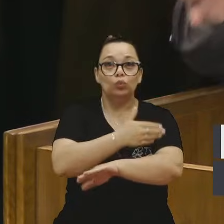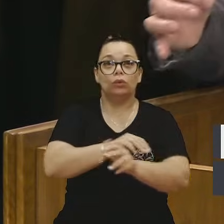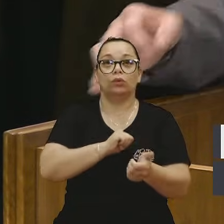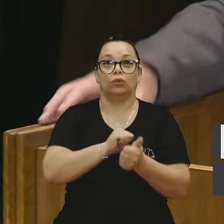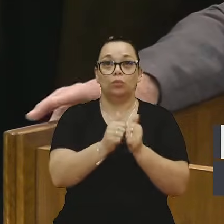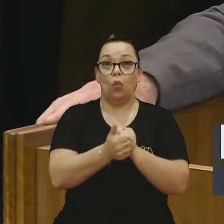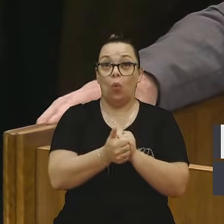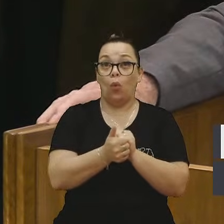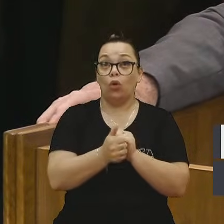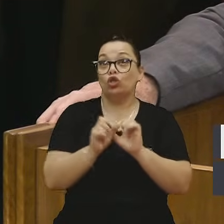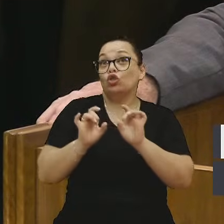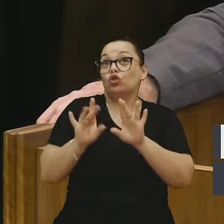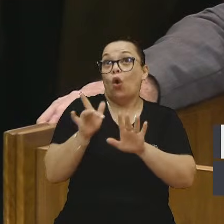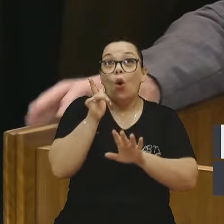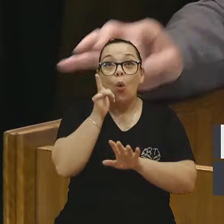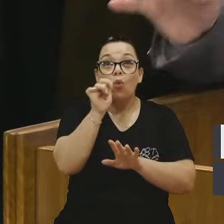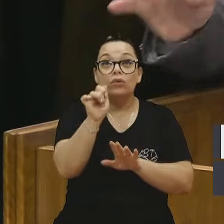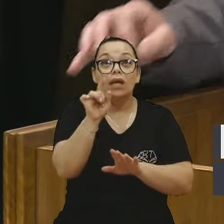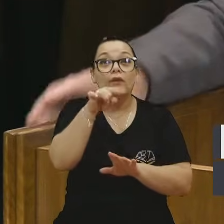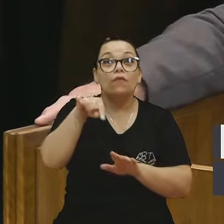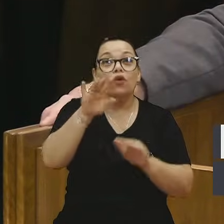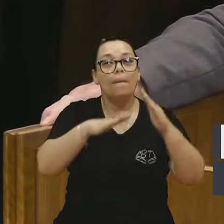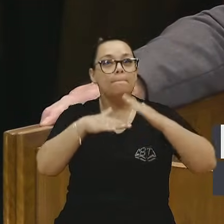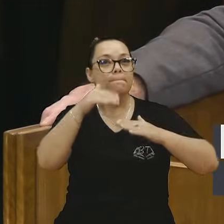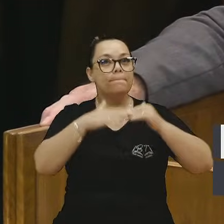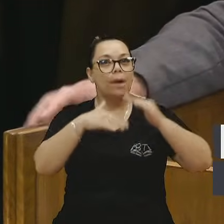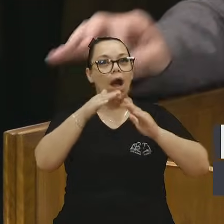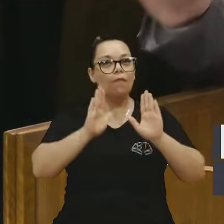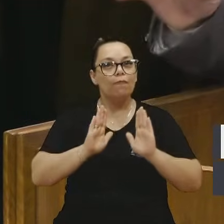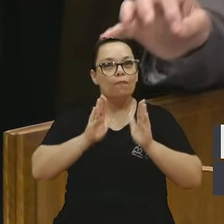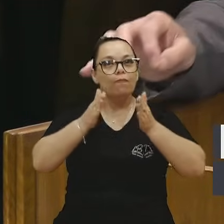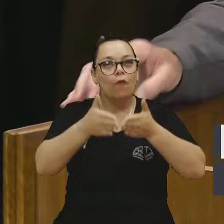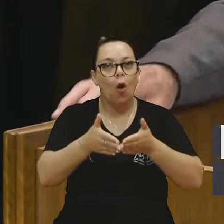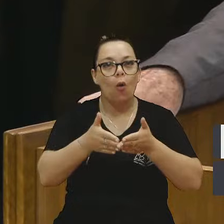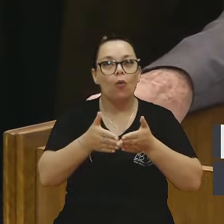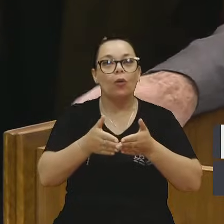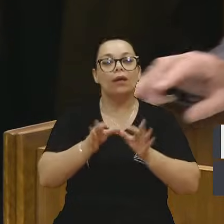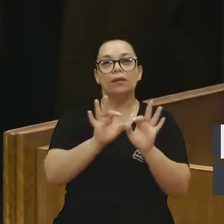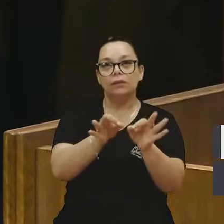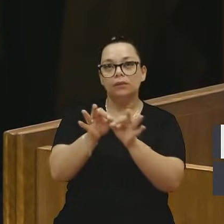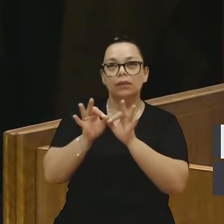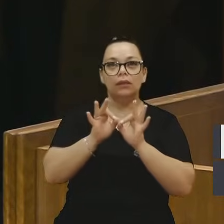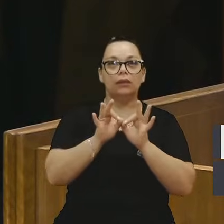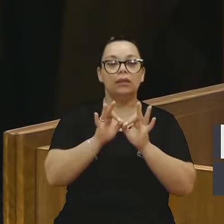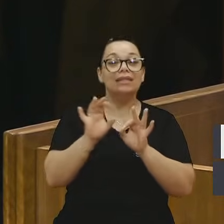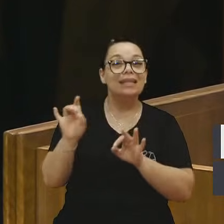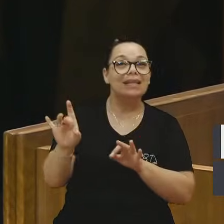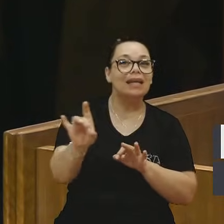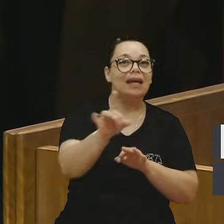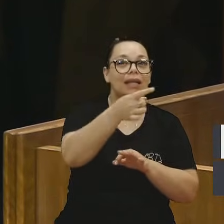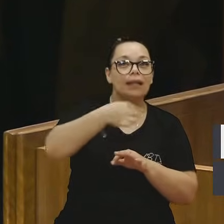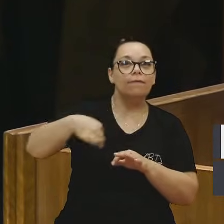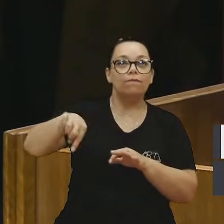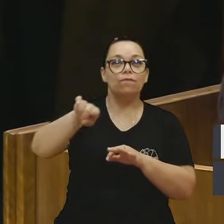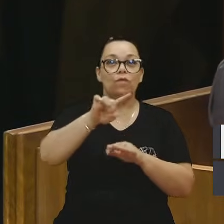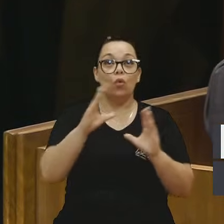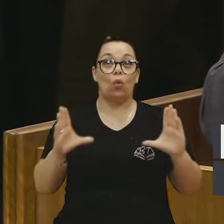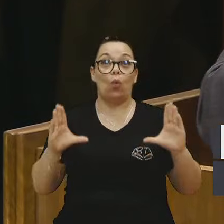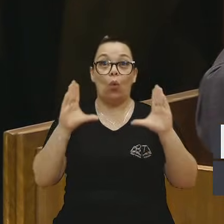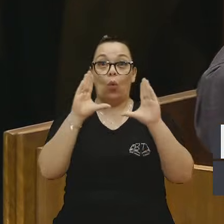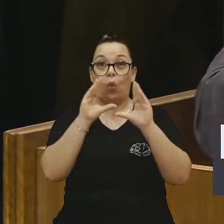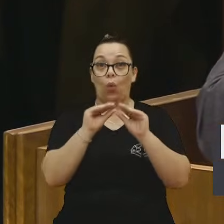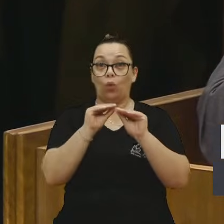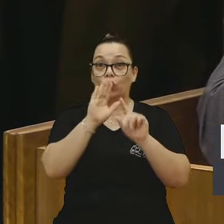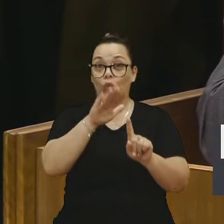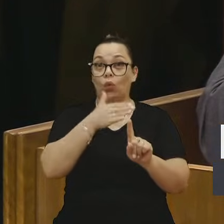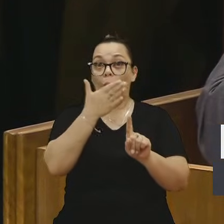só vence na vida quem se aplica, quem tem foco. E tenho certeza que cada um de vocês que hoje à noite